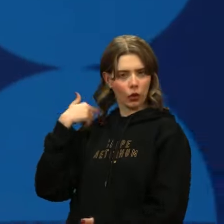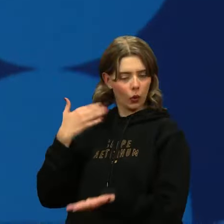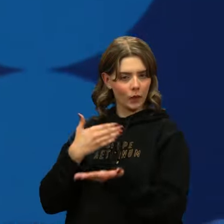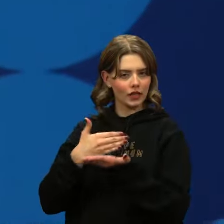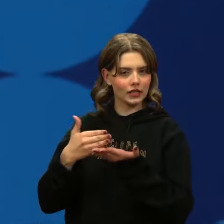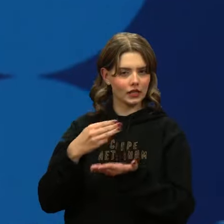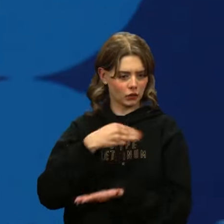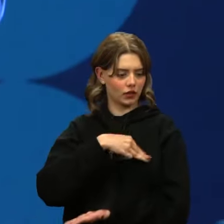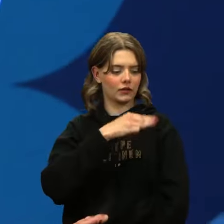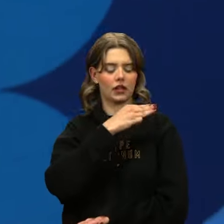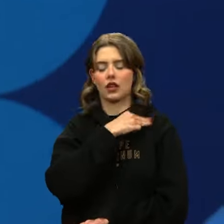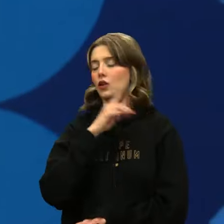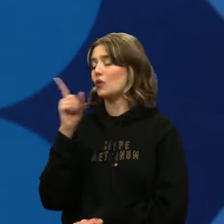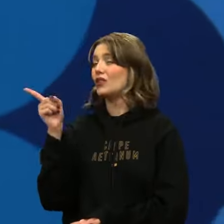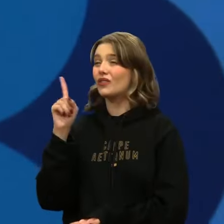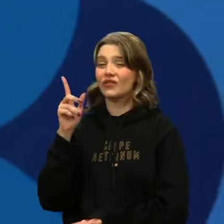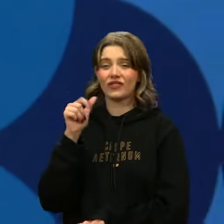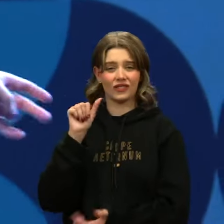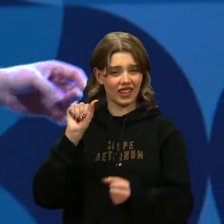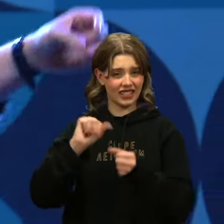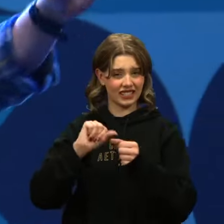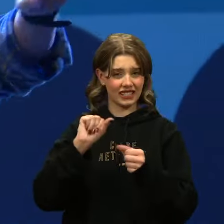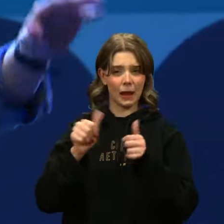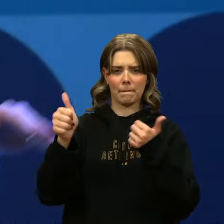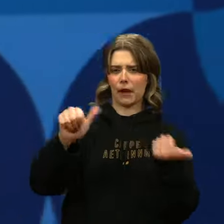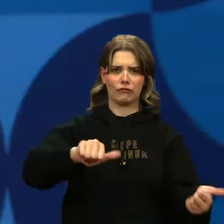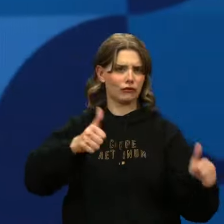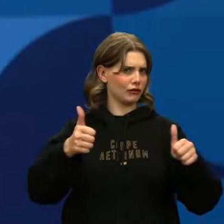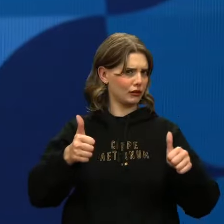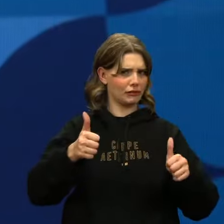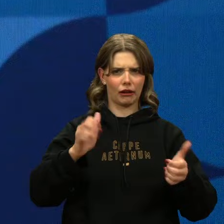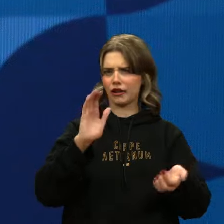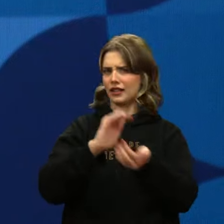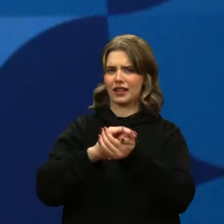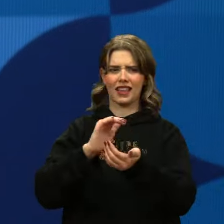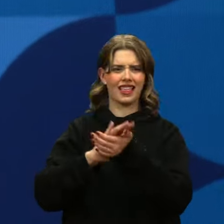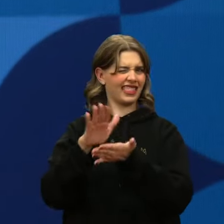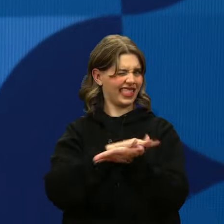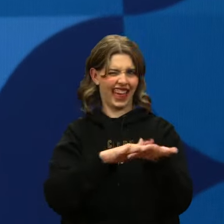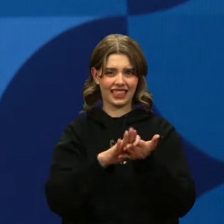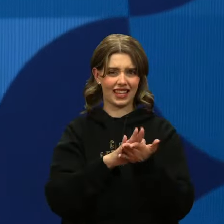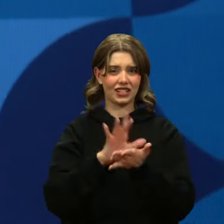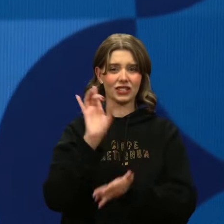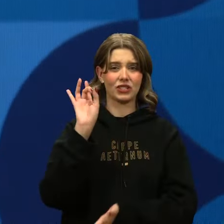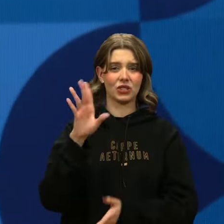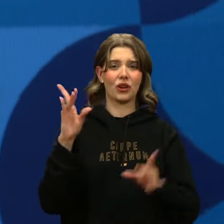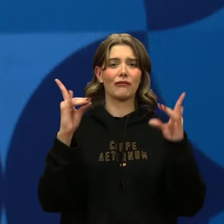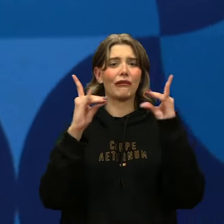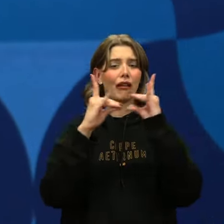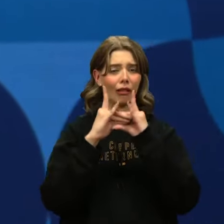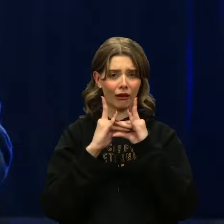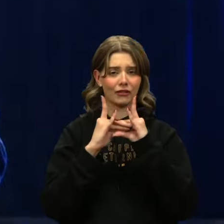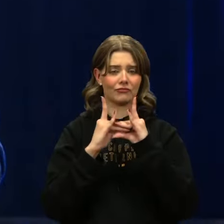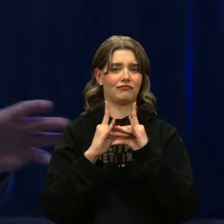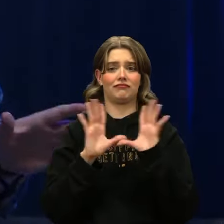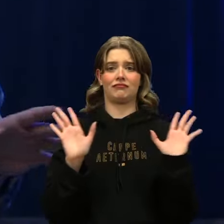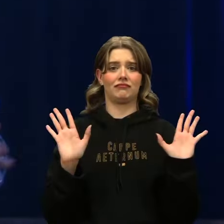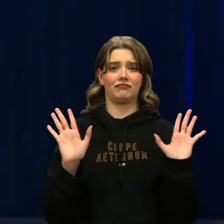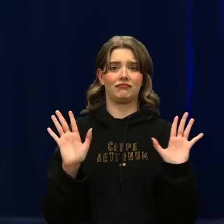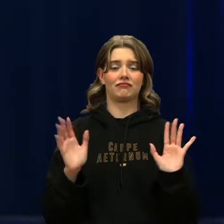pegava casamento para fazer, batismo para fazer, não pegava nada, eu pegava muito velório. Quando tocava o meu telefone, eu